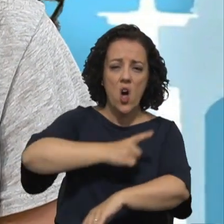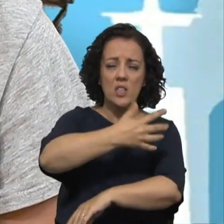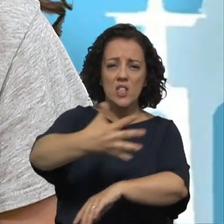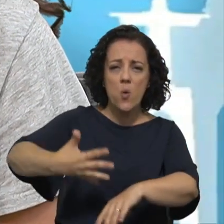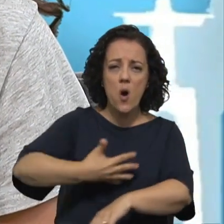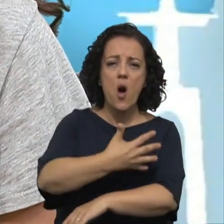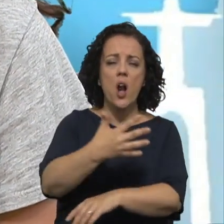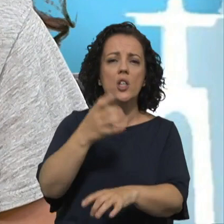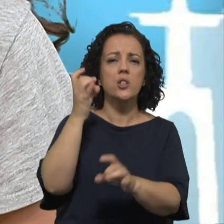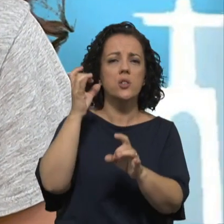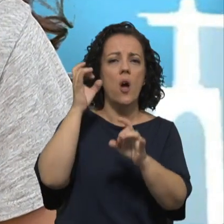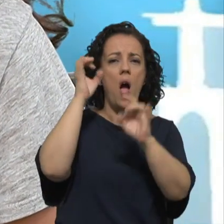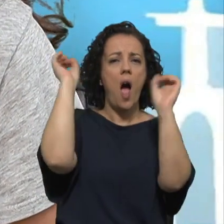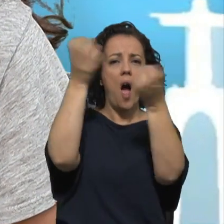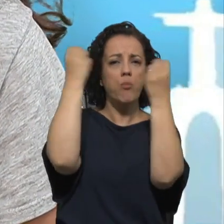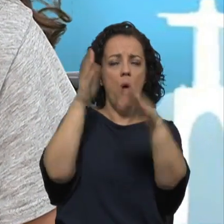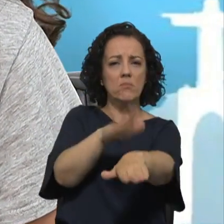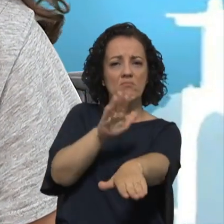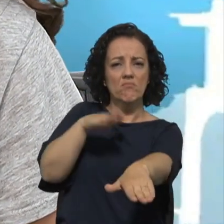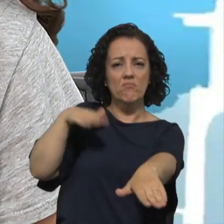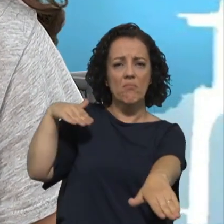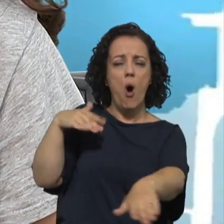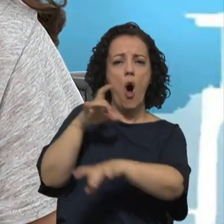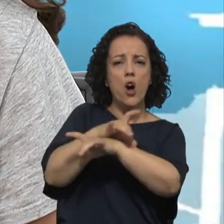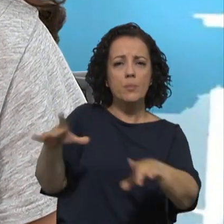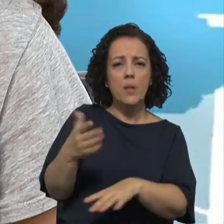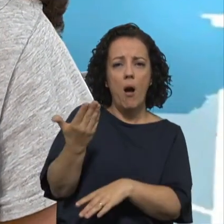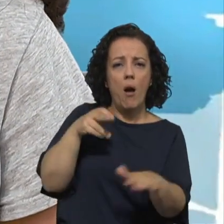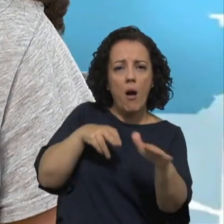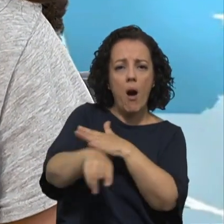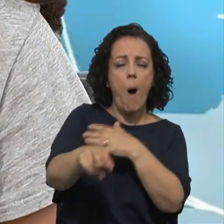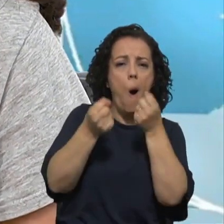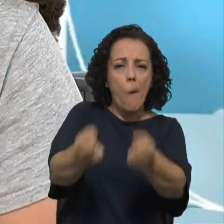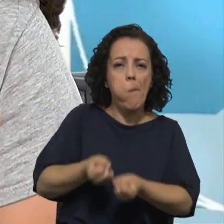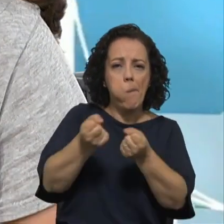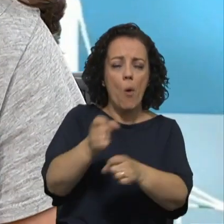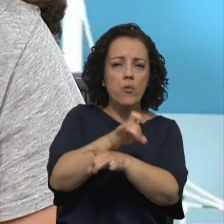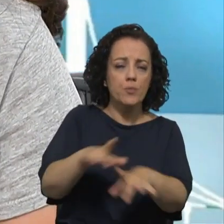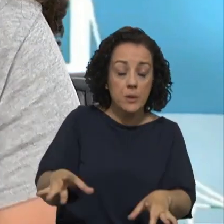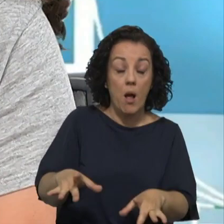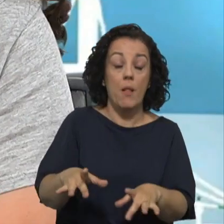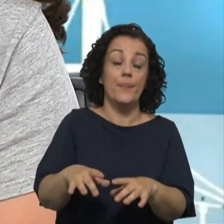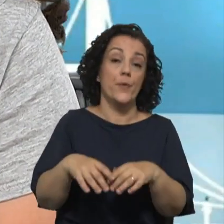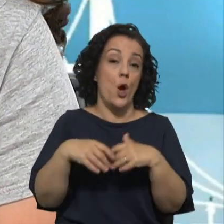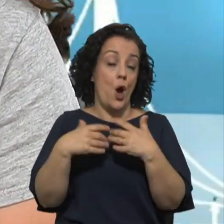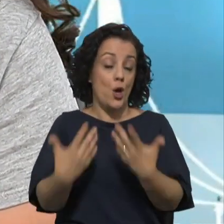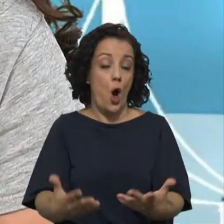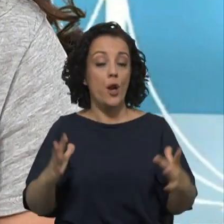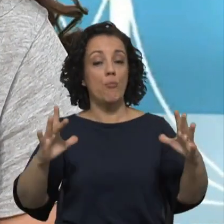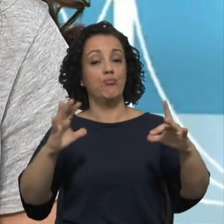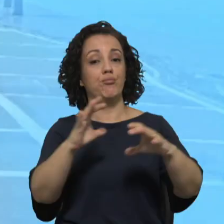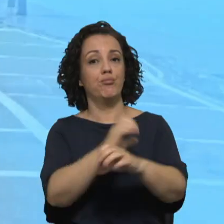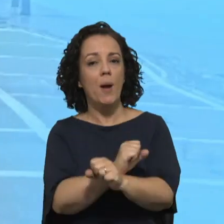em plena pandemia. Mas agora a pandemia viu chegar o seu fim, digamos assim, enquanto pandemia propriamente. As